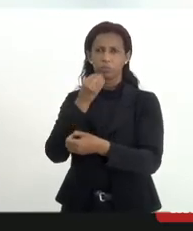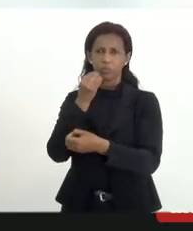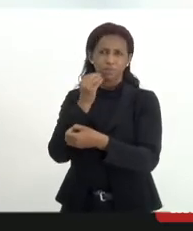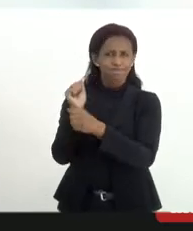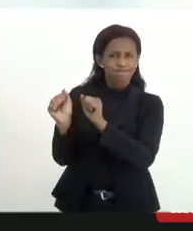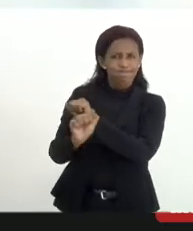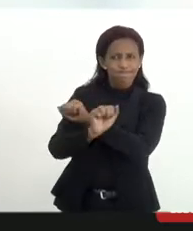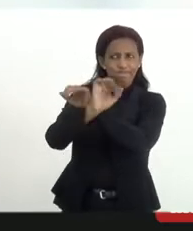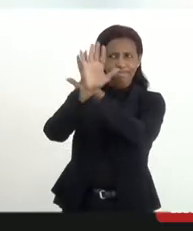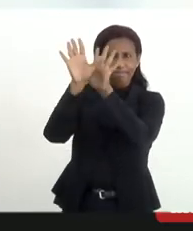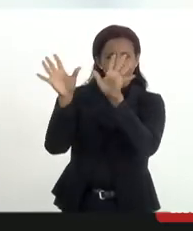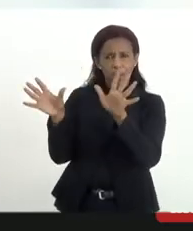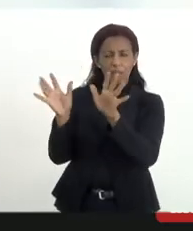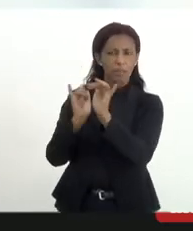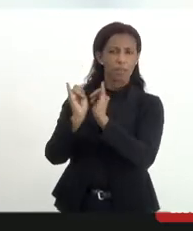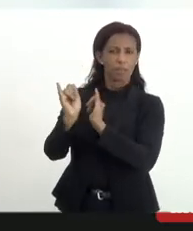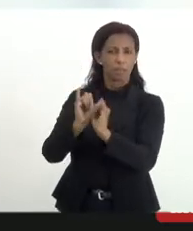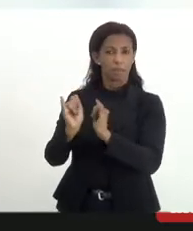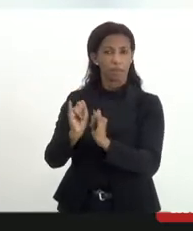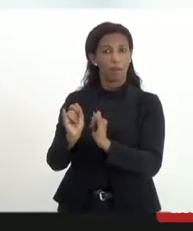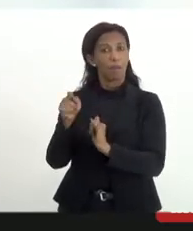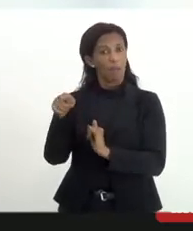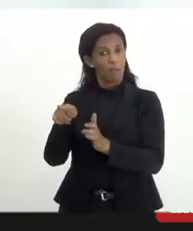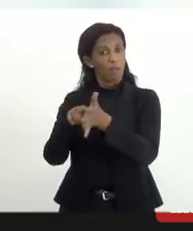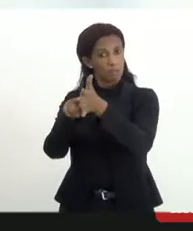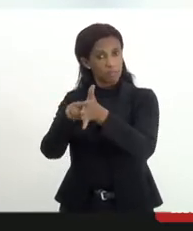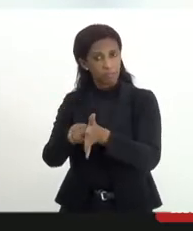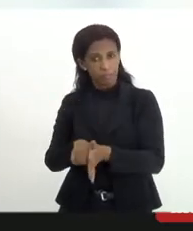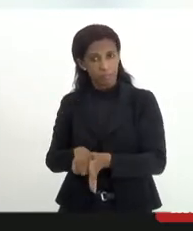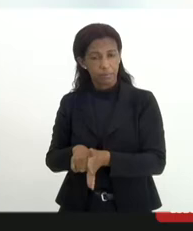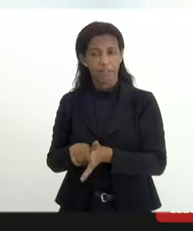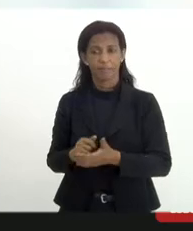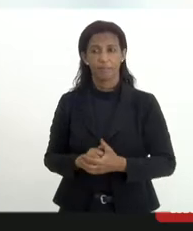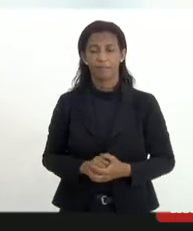dos dados, esta fiscalização